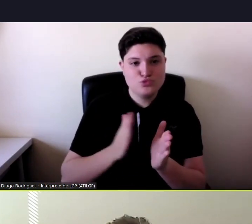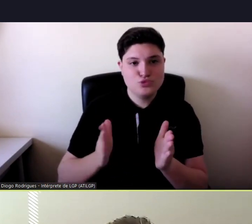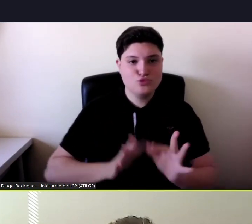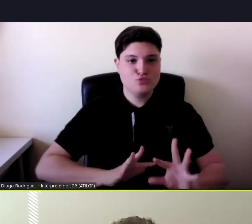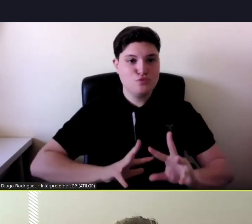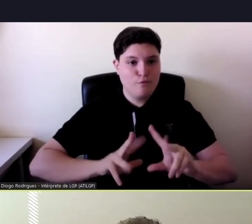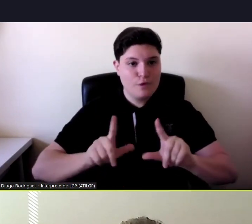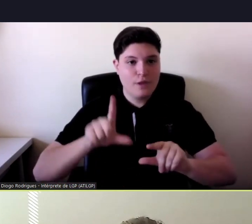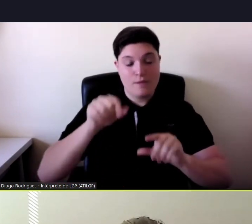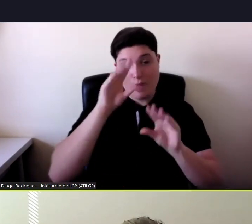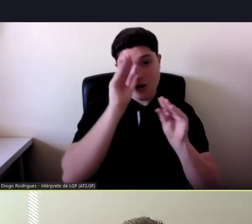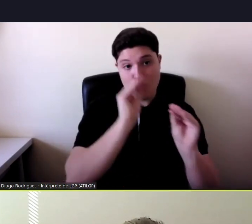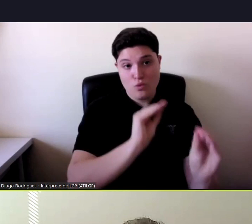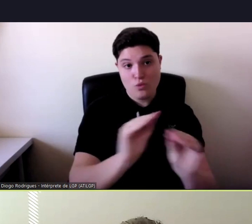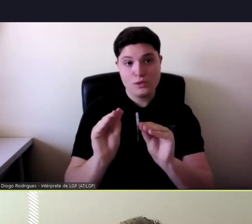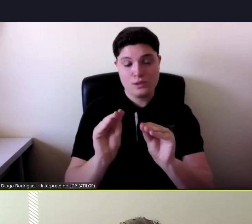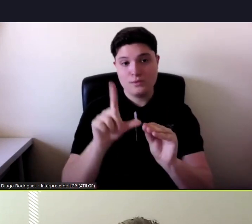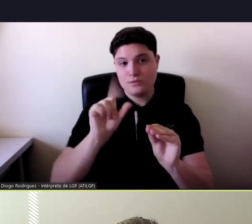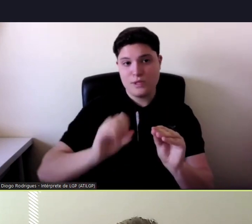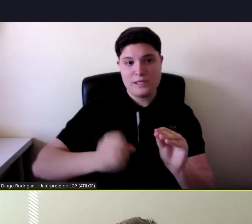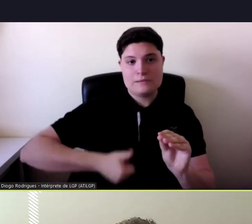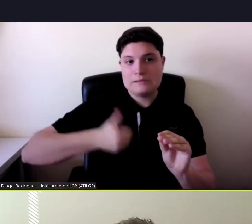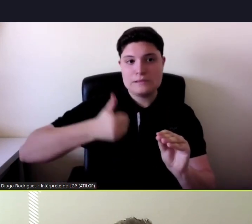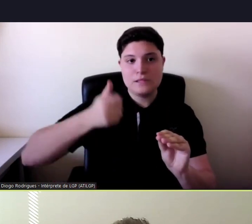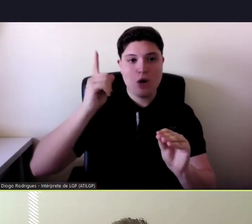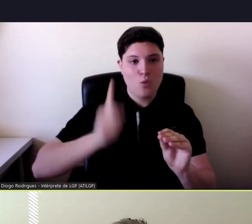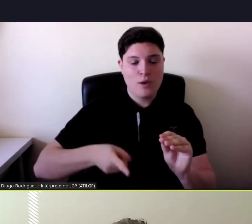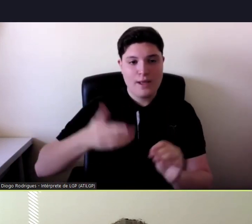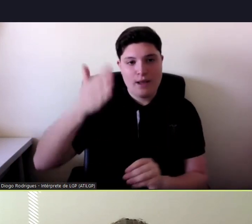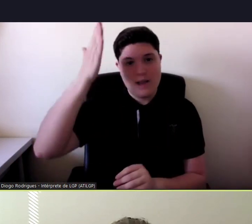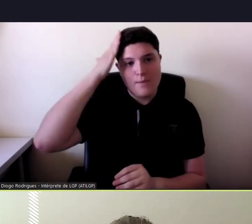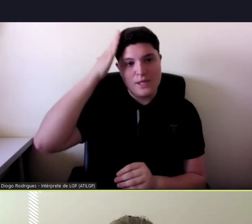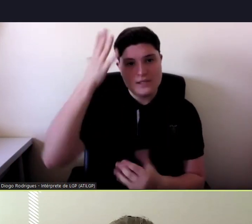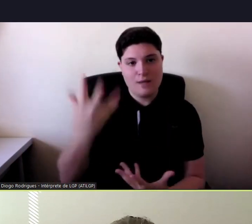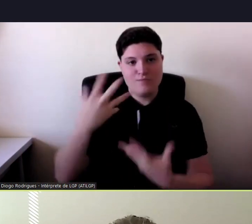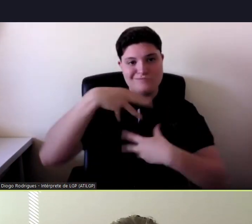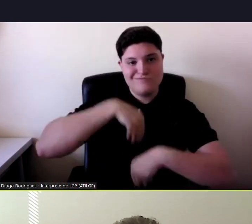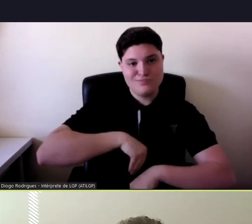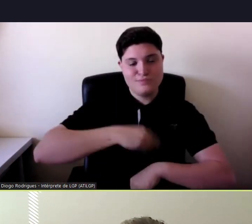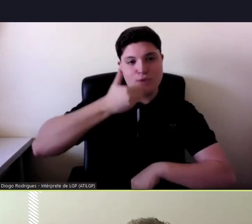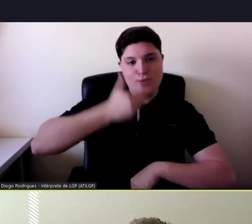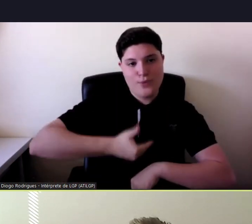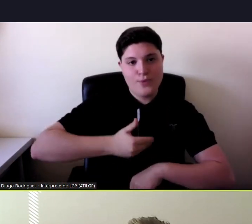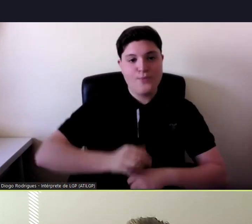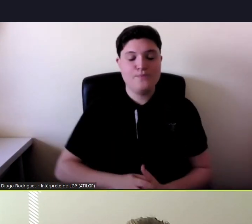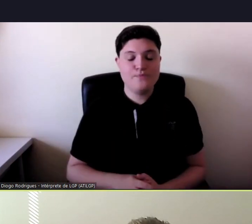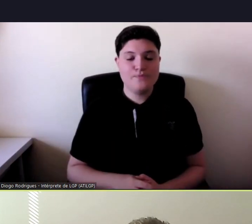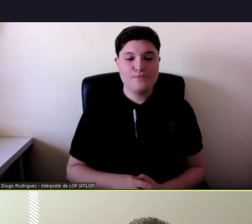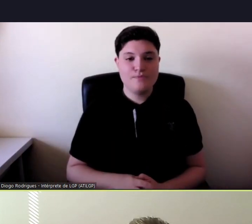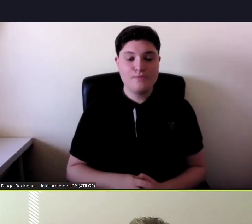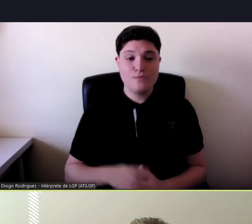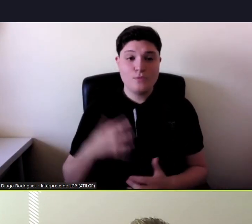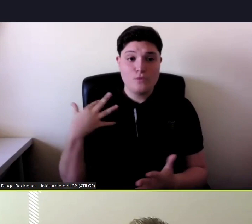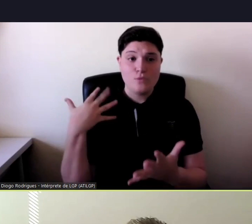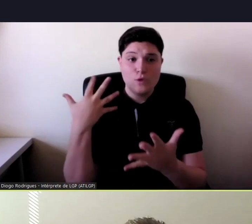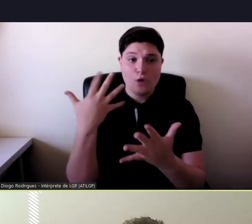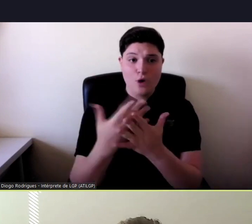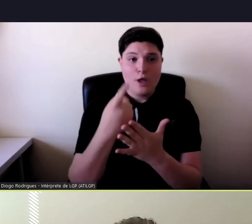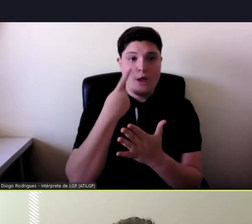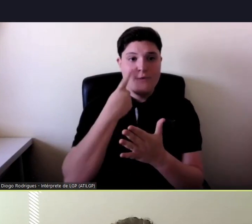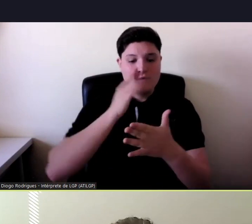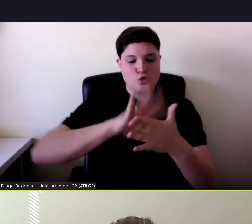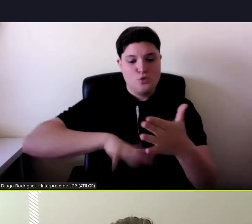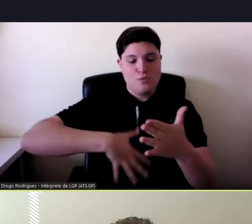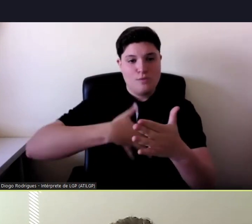em educação e, sobretudo, em competências. Nós assistimos aqui a um plano, que é o Plano de